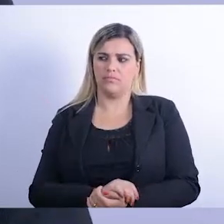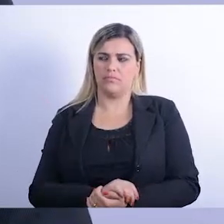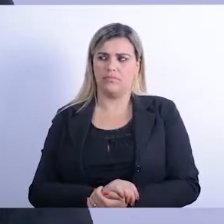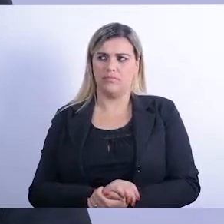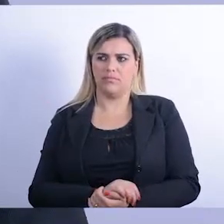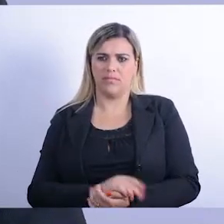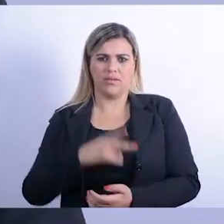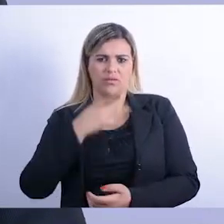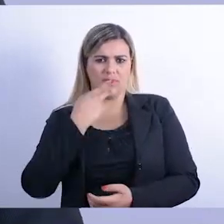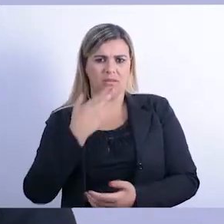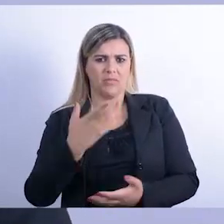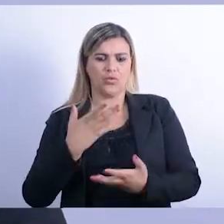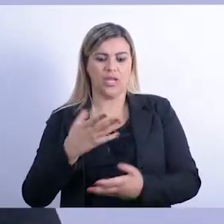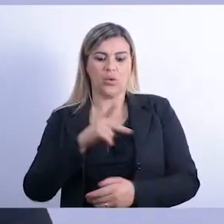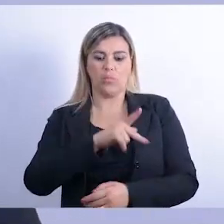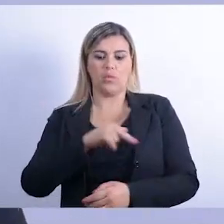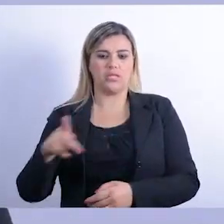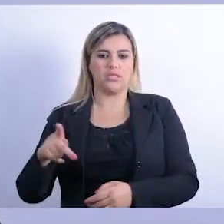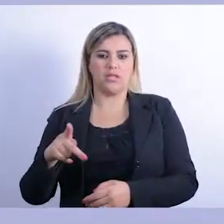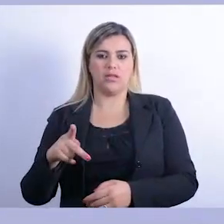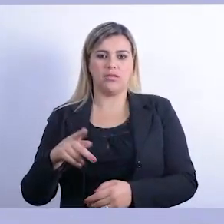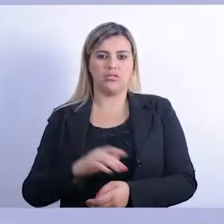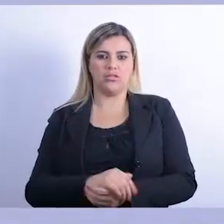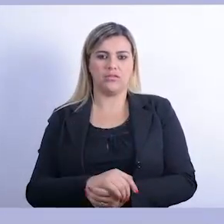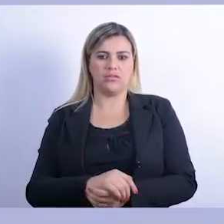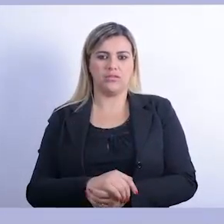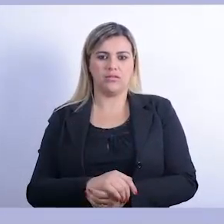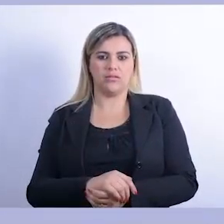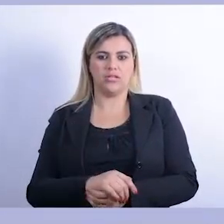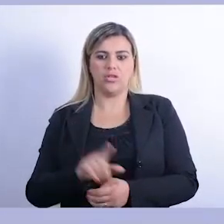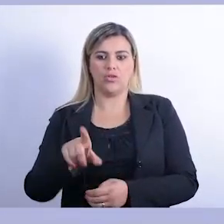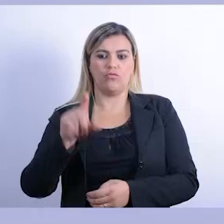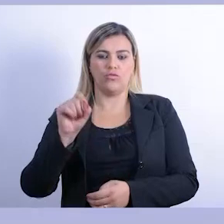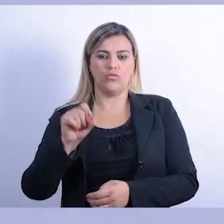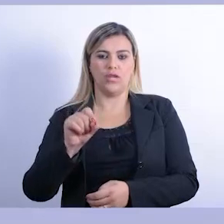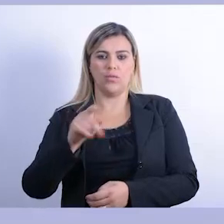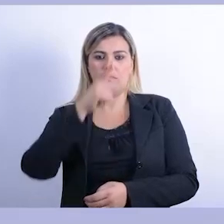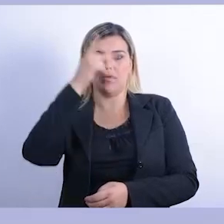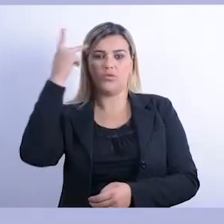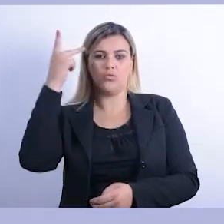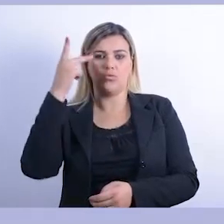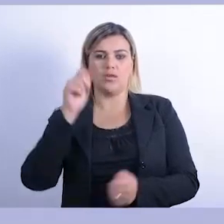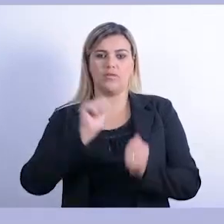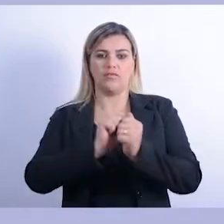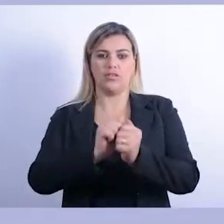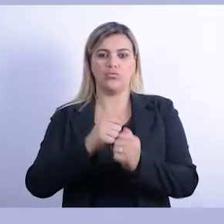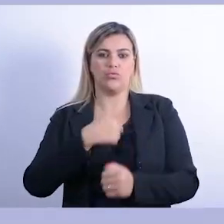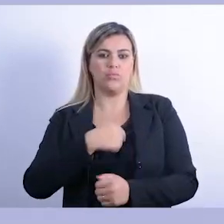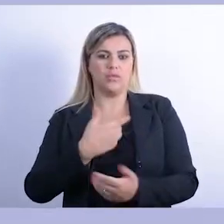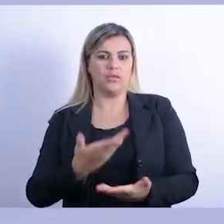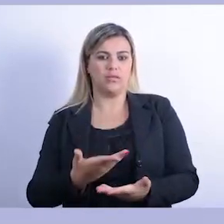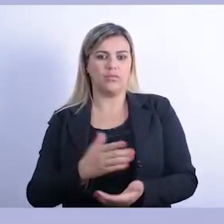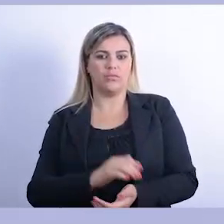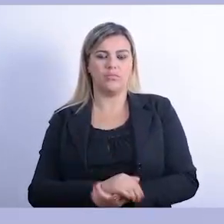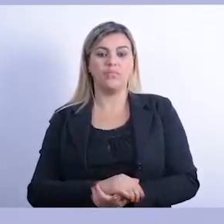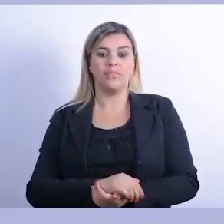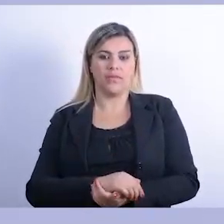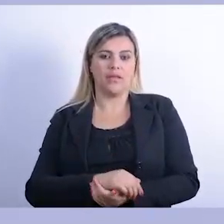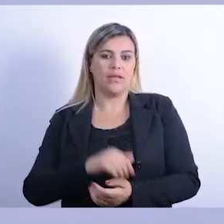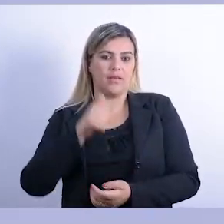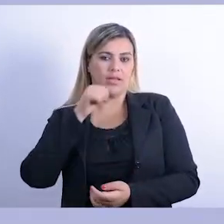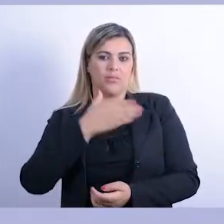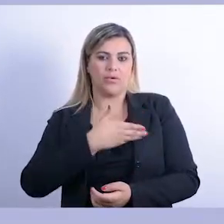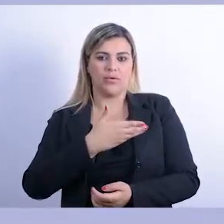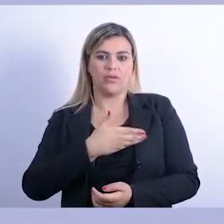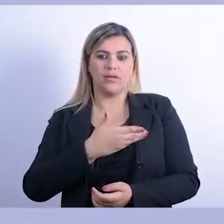vice-presidente. Eu peguei e falei, mas eu quero ser o presidente da comissão científica e eu vou escolher uma pessoa que vai me acompanhar, que